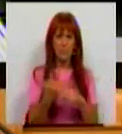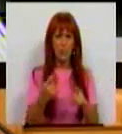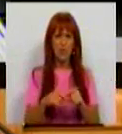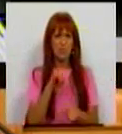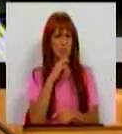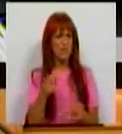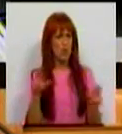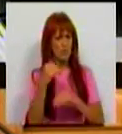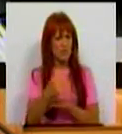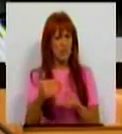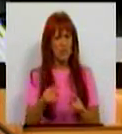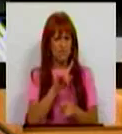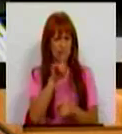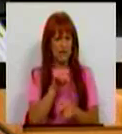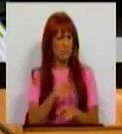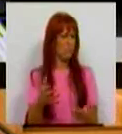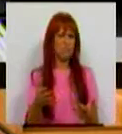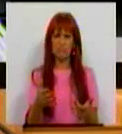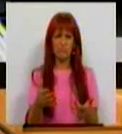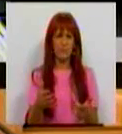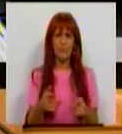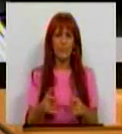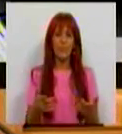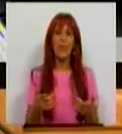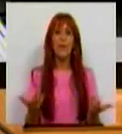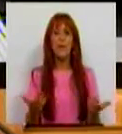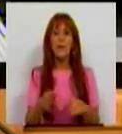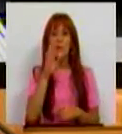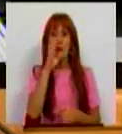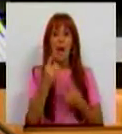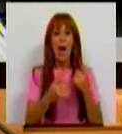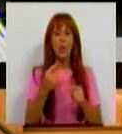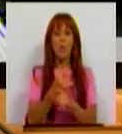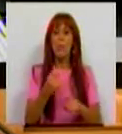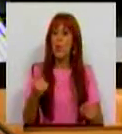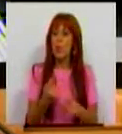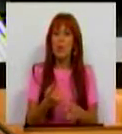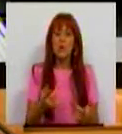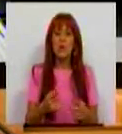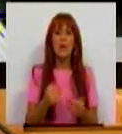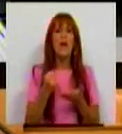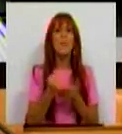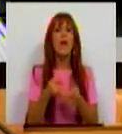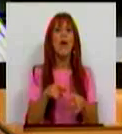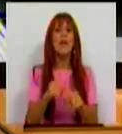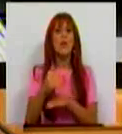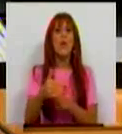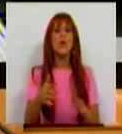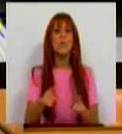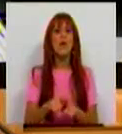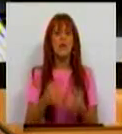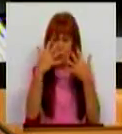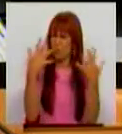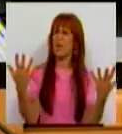o alegado novo enquadramento da questão e, portanto, se há alguma justificação que sustente esse enquadramento e